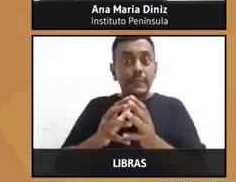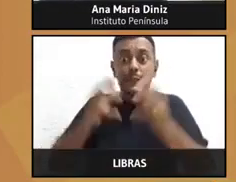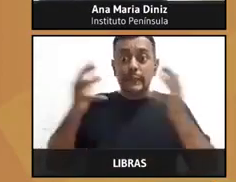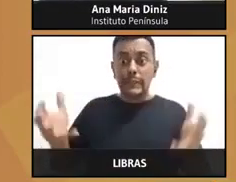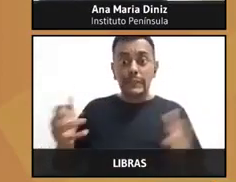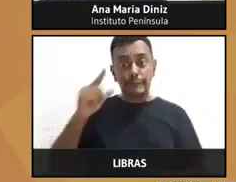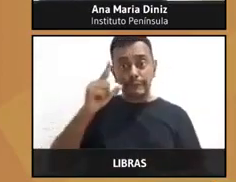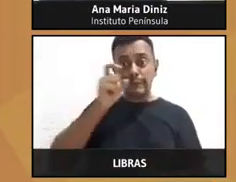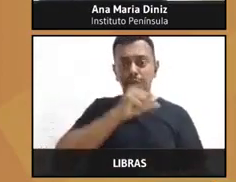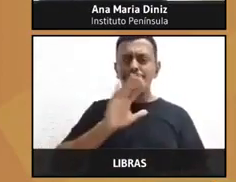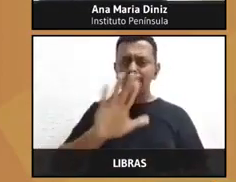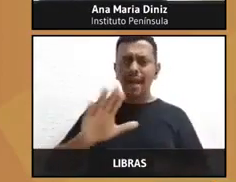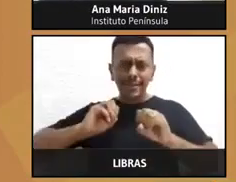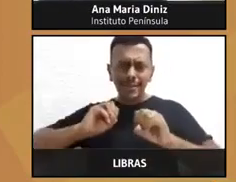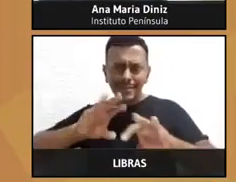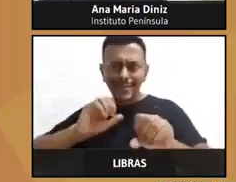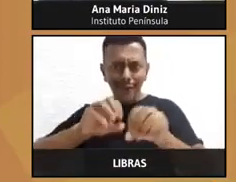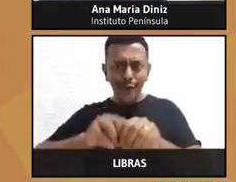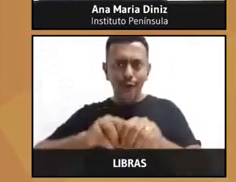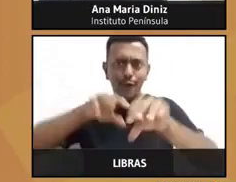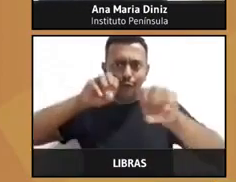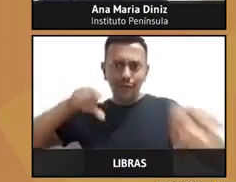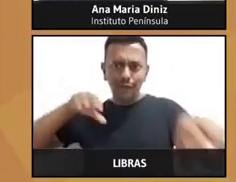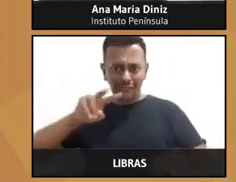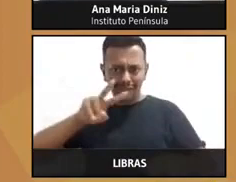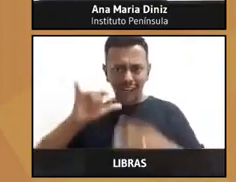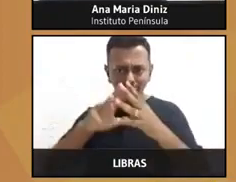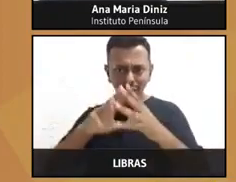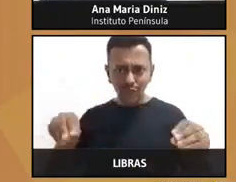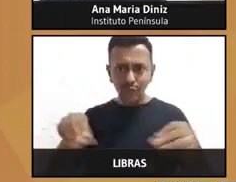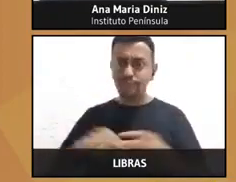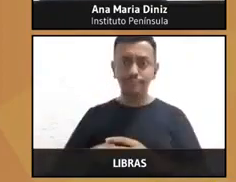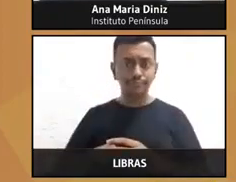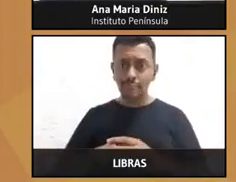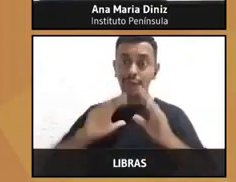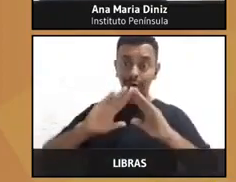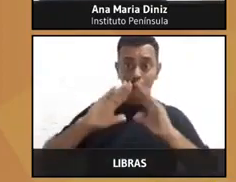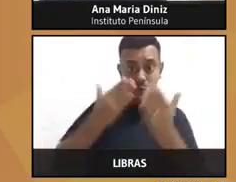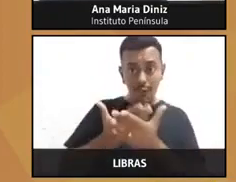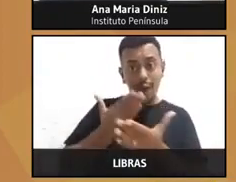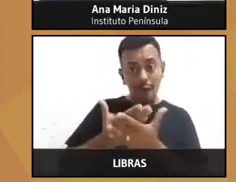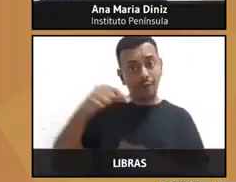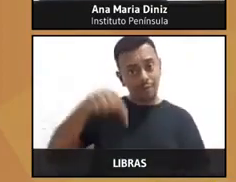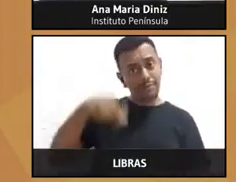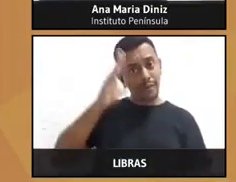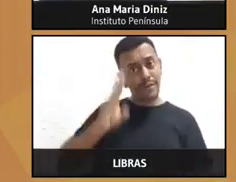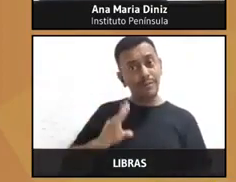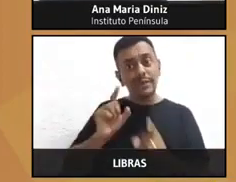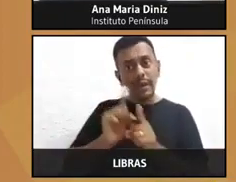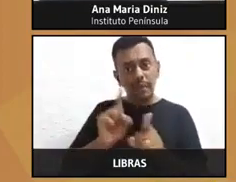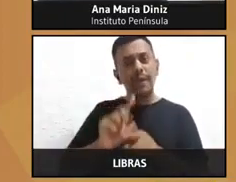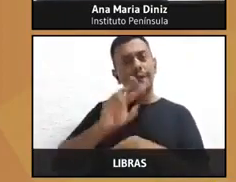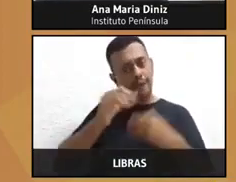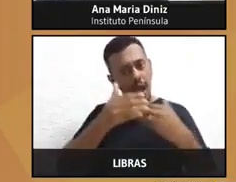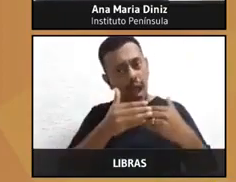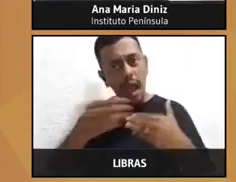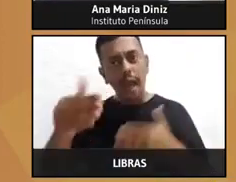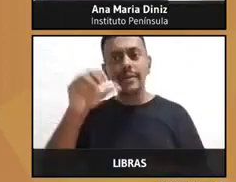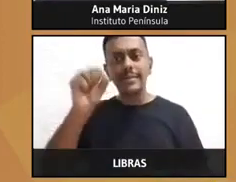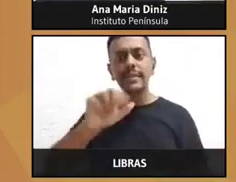vai desaparecer. As escolas também no Brasil vão adotar o modelo híbrido, e